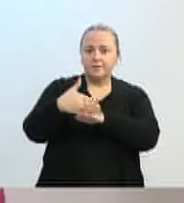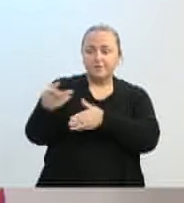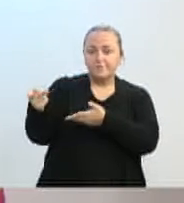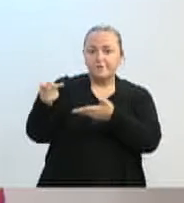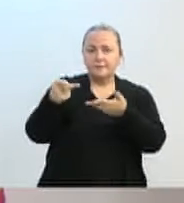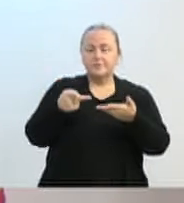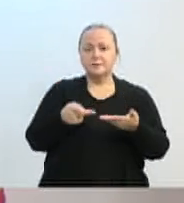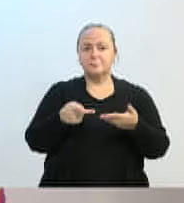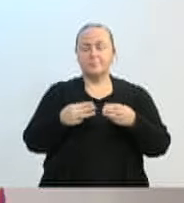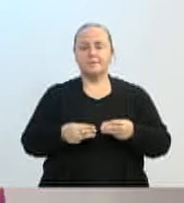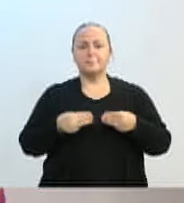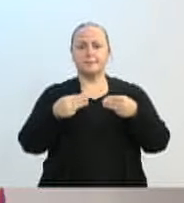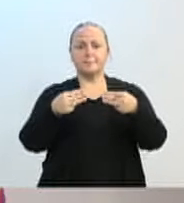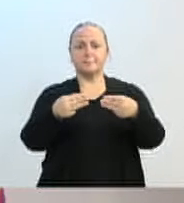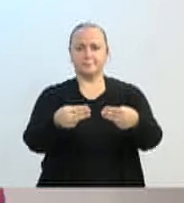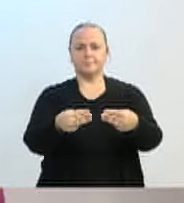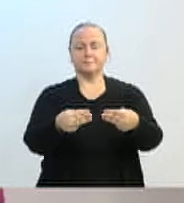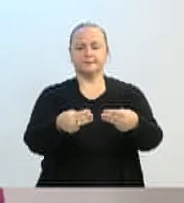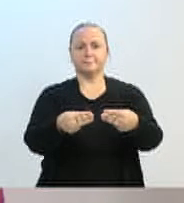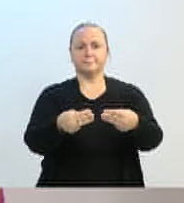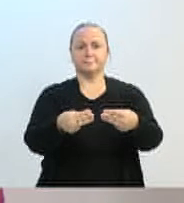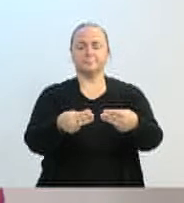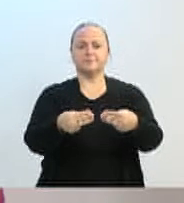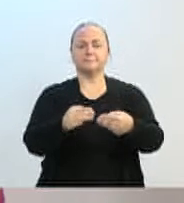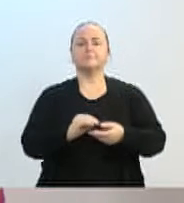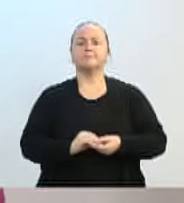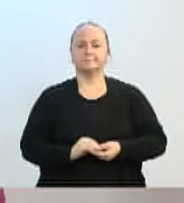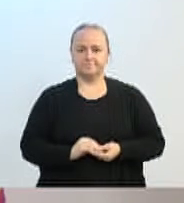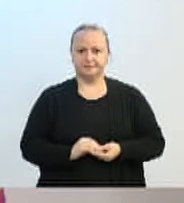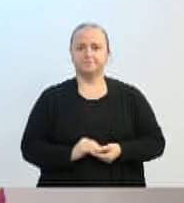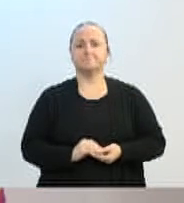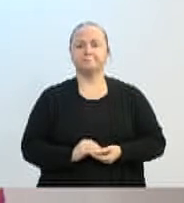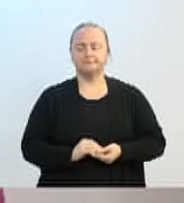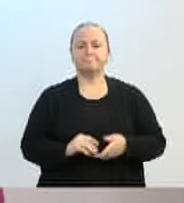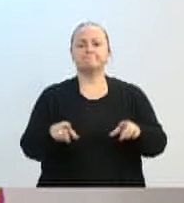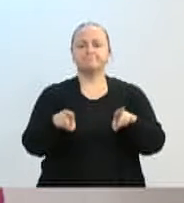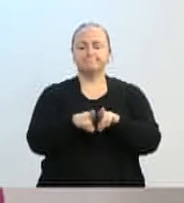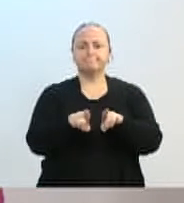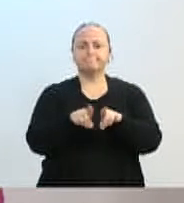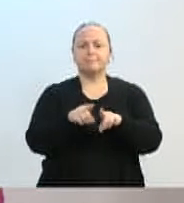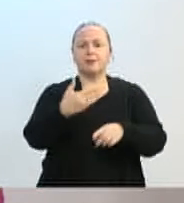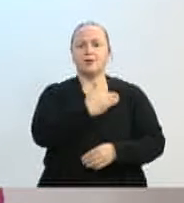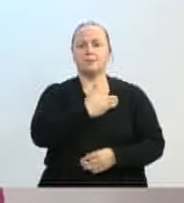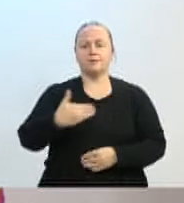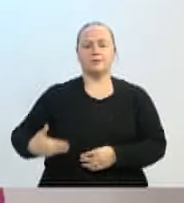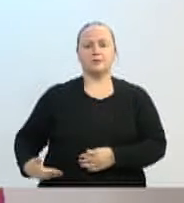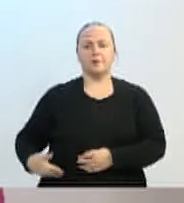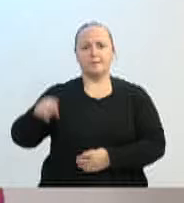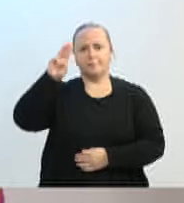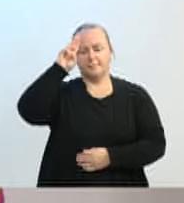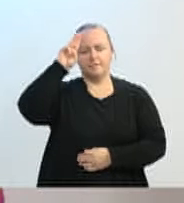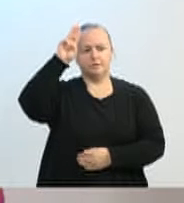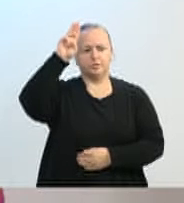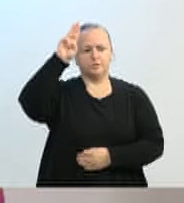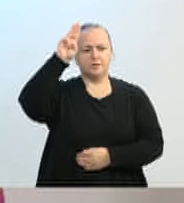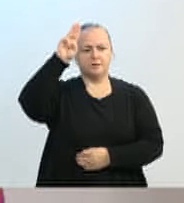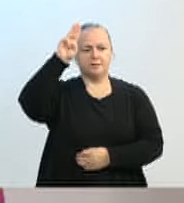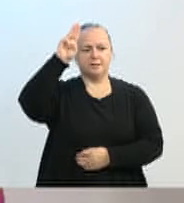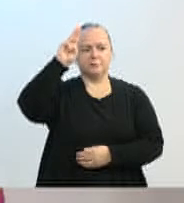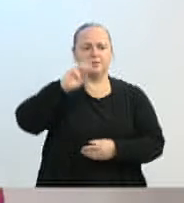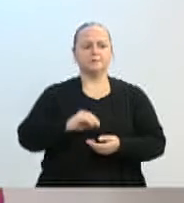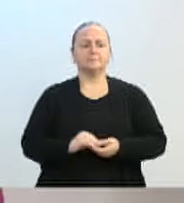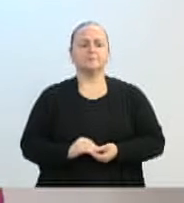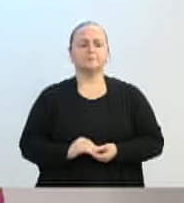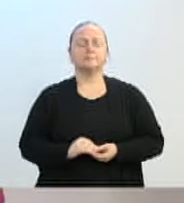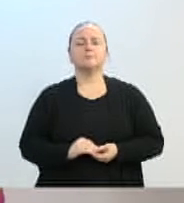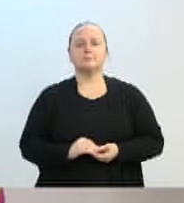do ministro da Educação e também do governador Carlos Moisés. O ministro da Educação, Milton